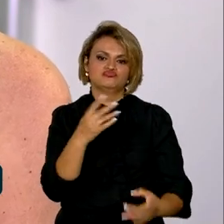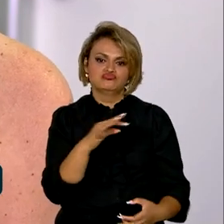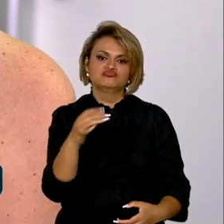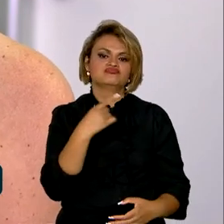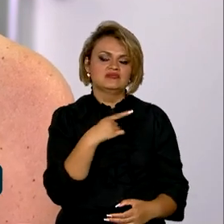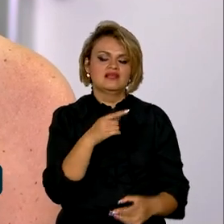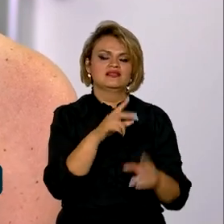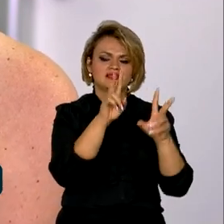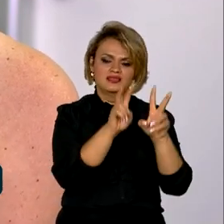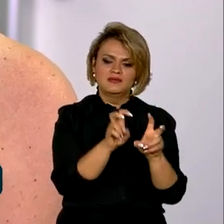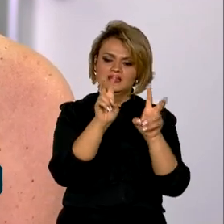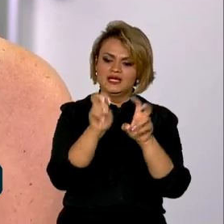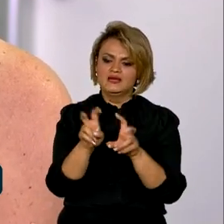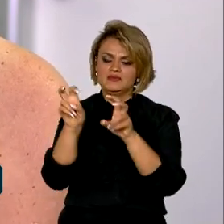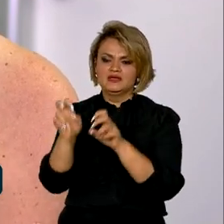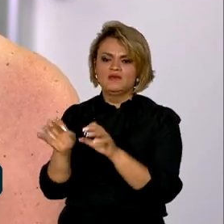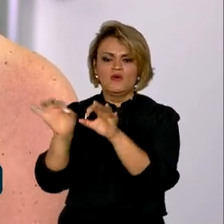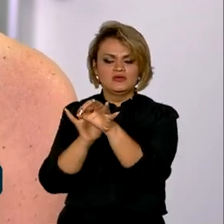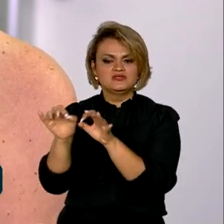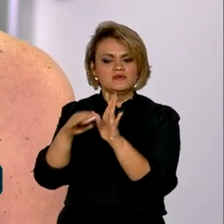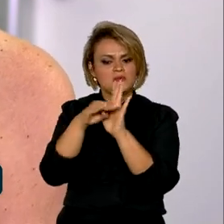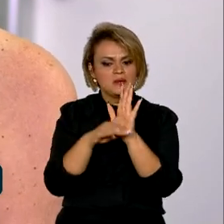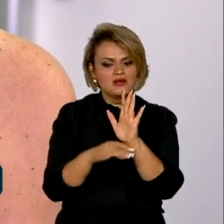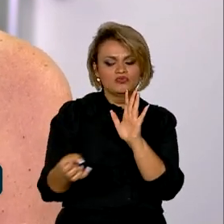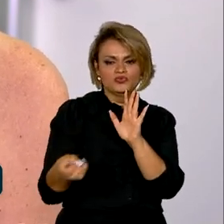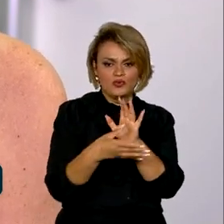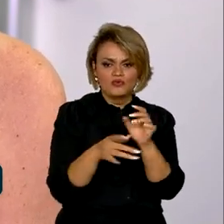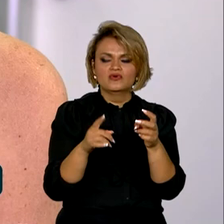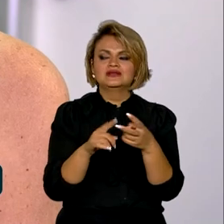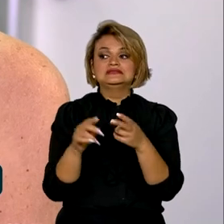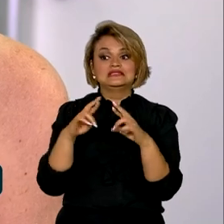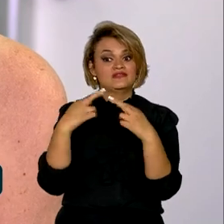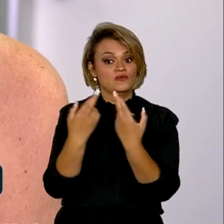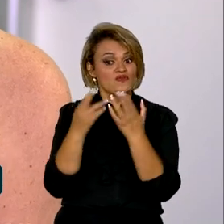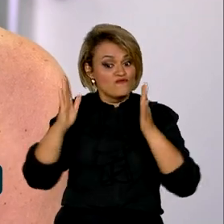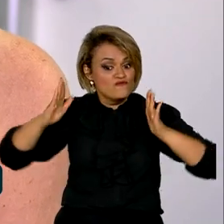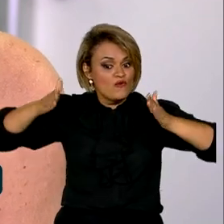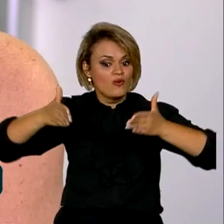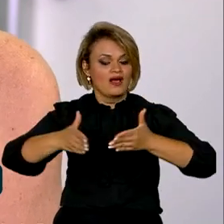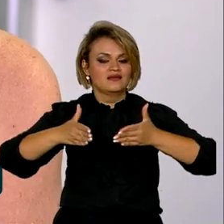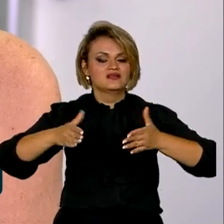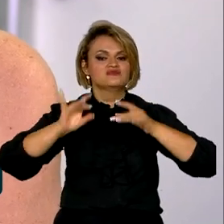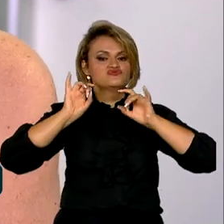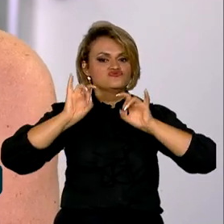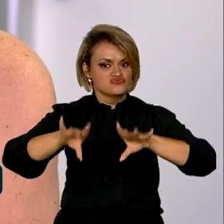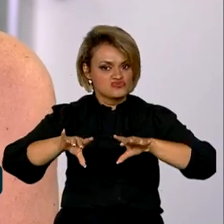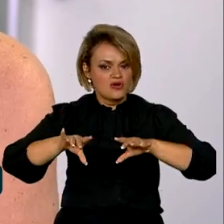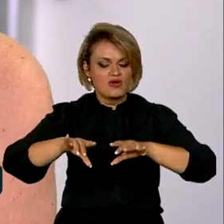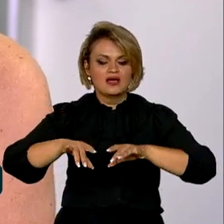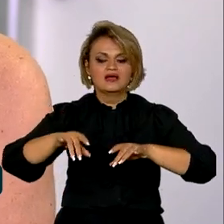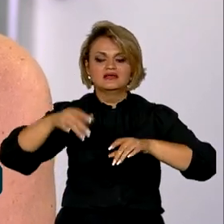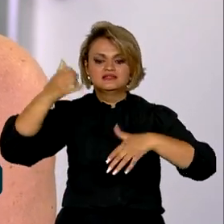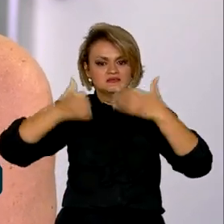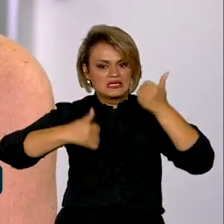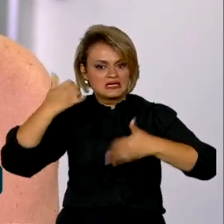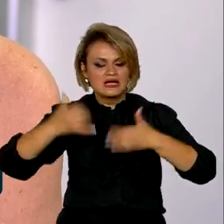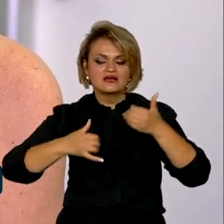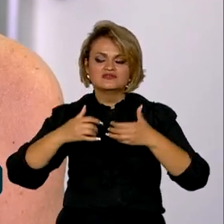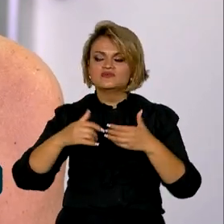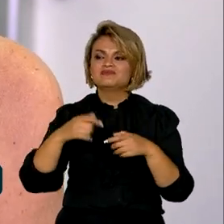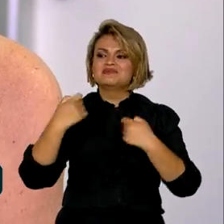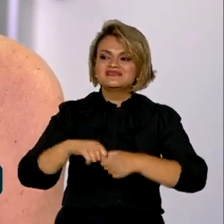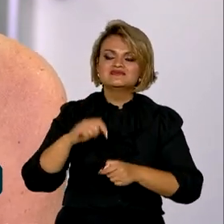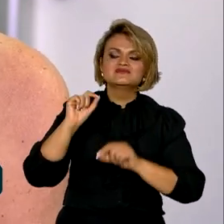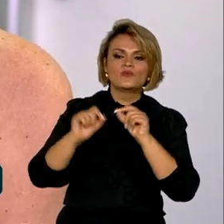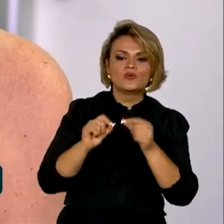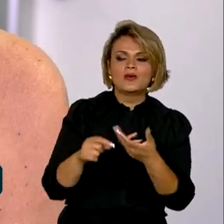temos abordado sobre a construção do novo plano, fizemos uma reunião específica somente para debater sobre as demandas,